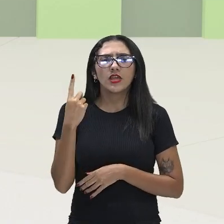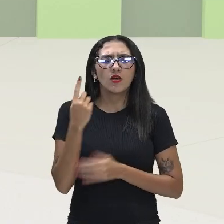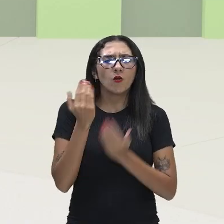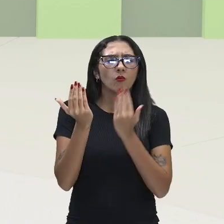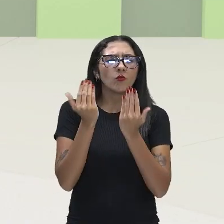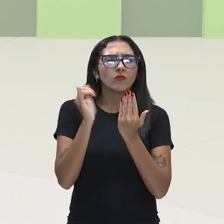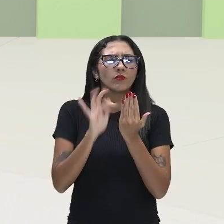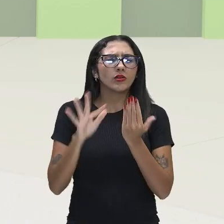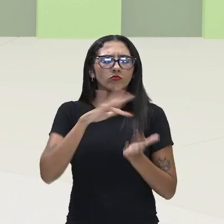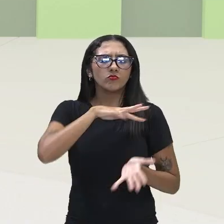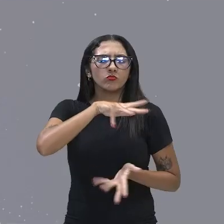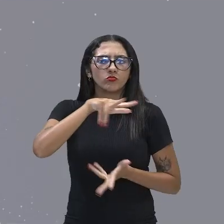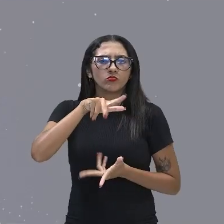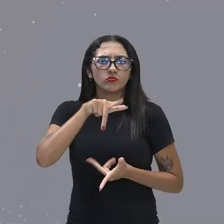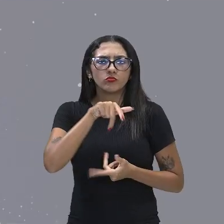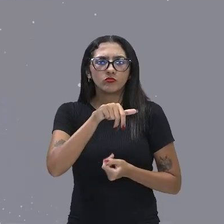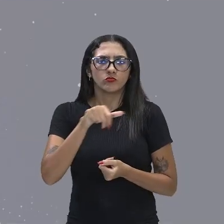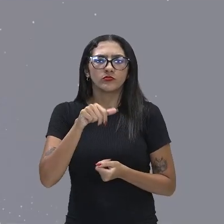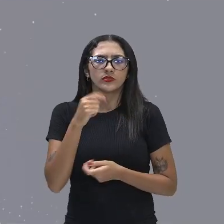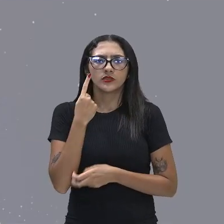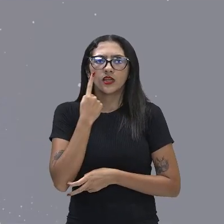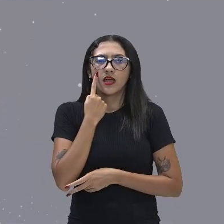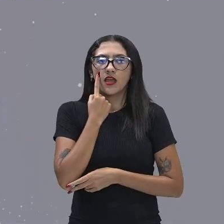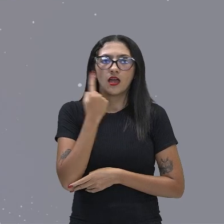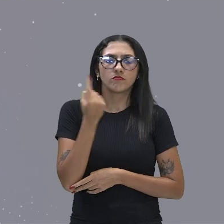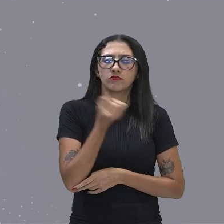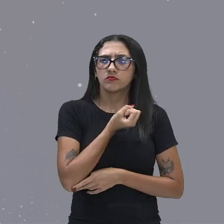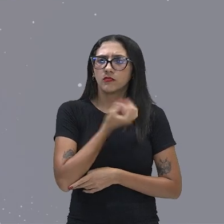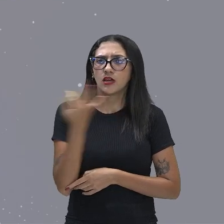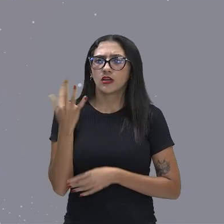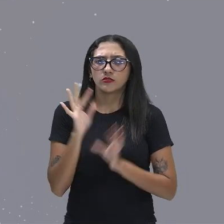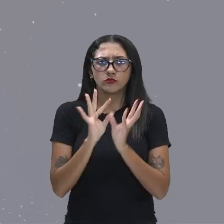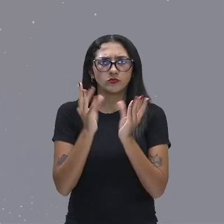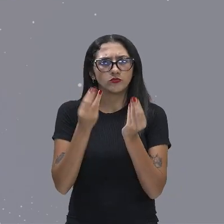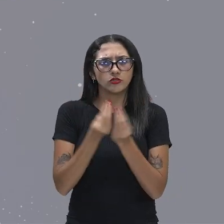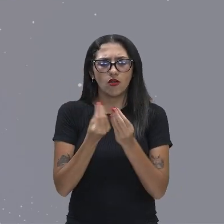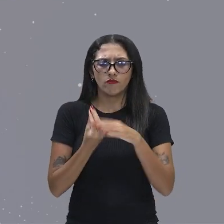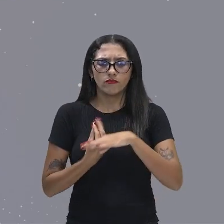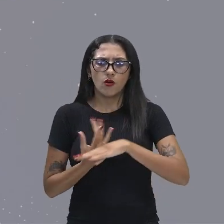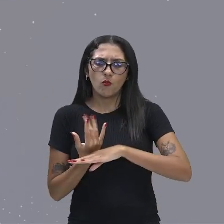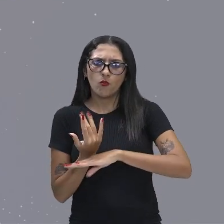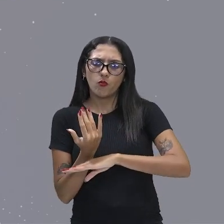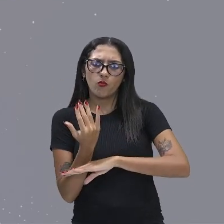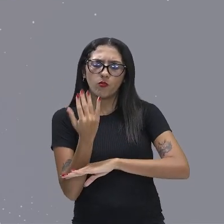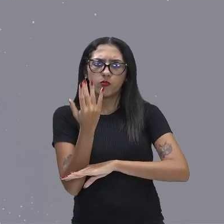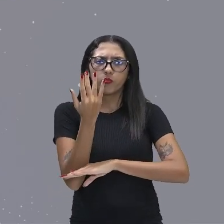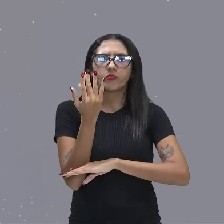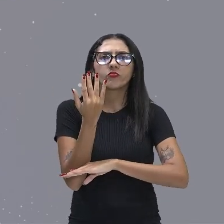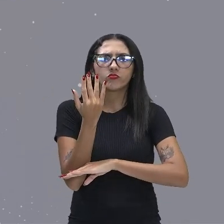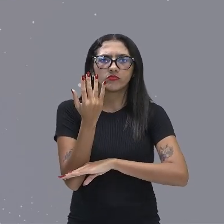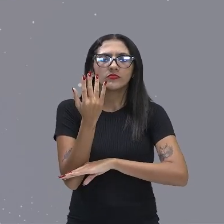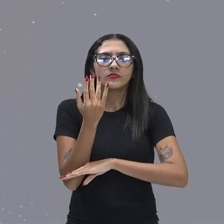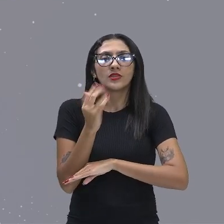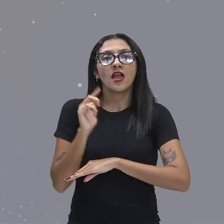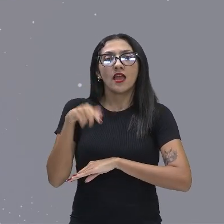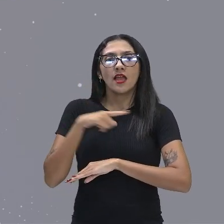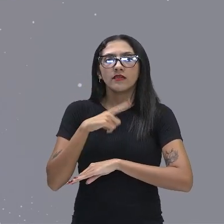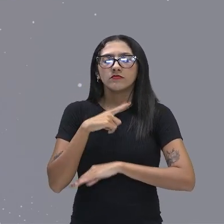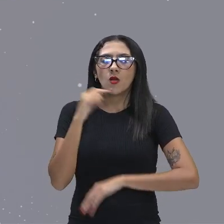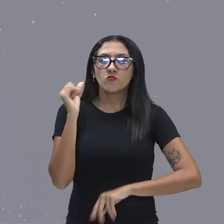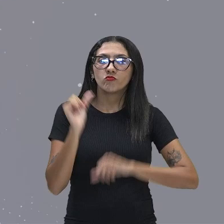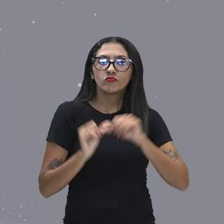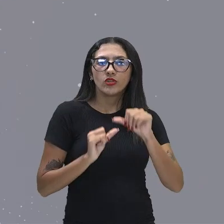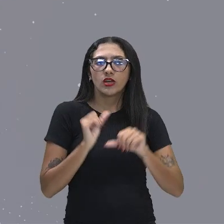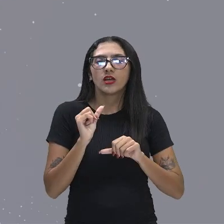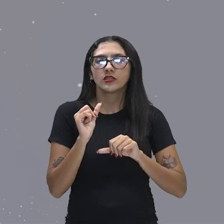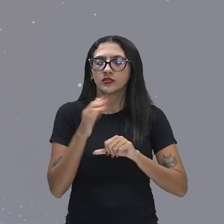acontecendo. Esse excesso de gases de efeito estufa, eles vão causando ali alterações na